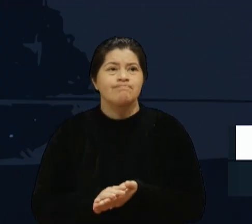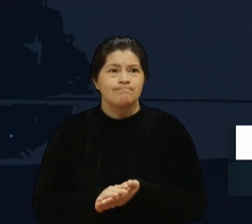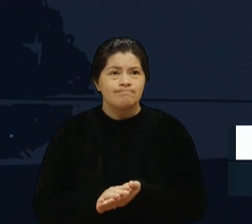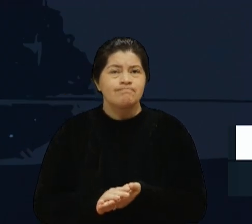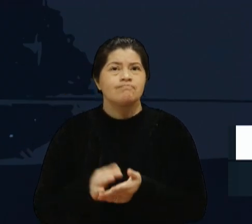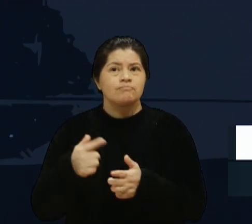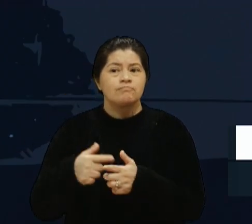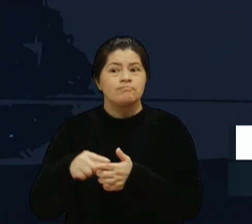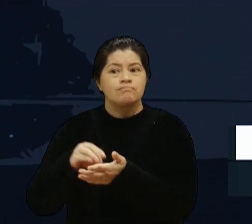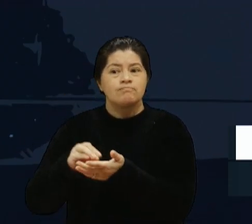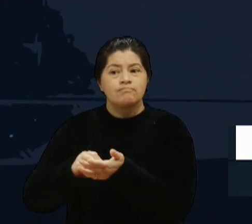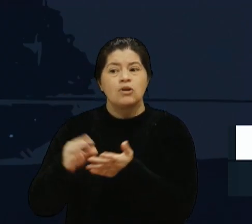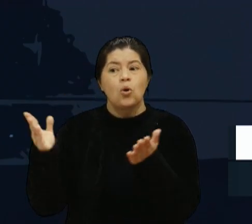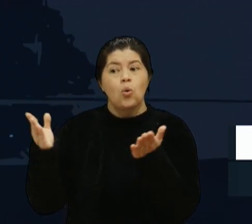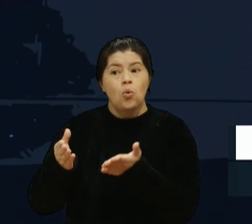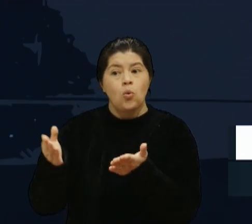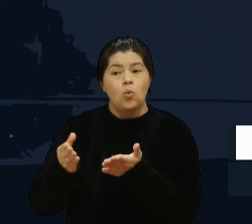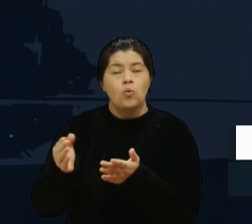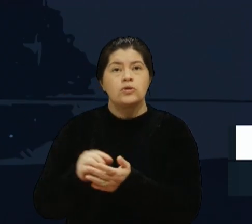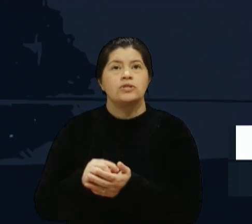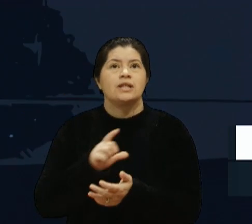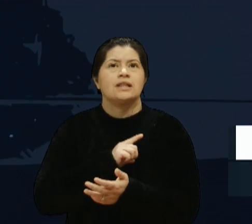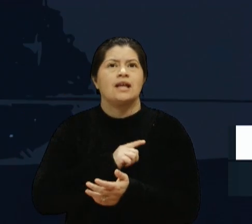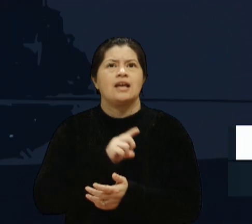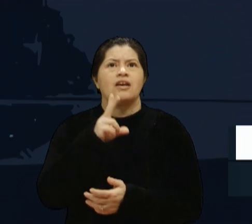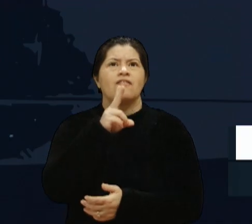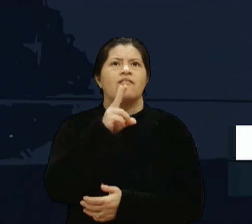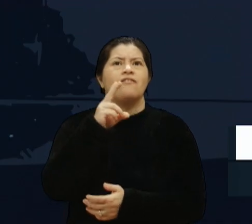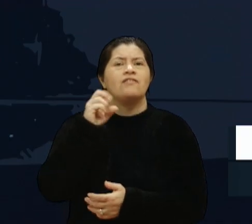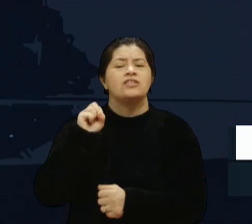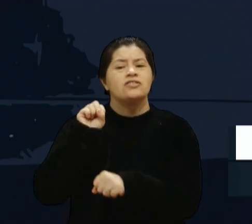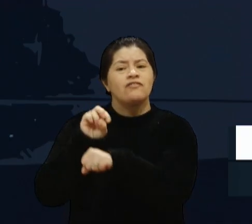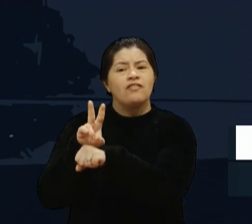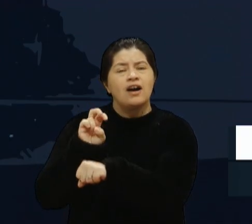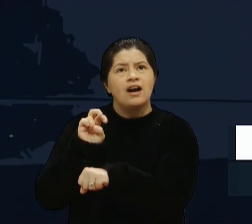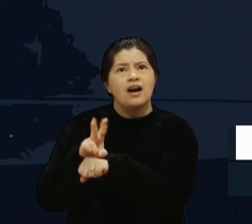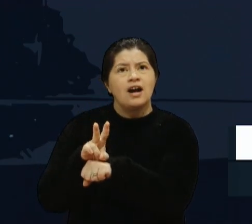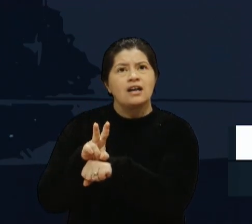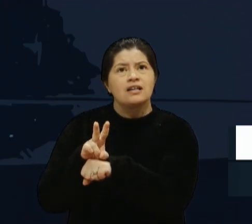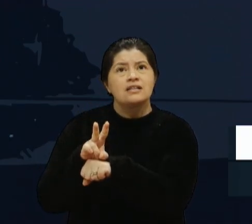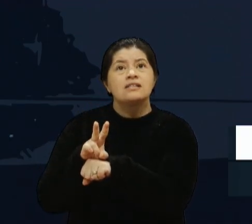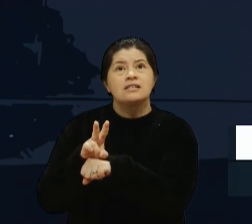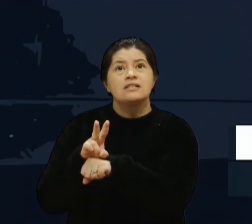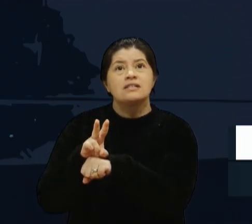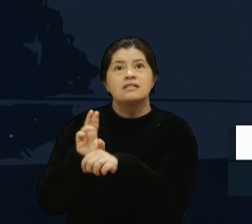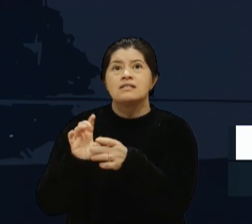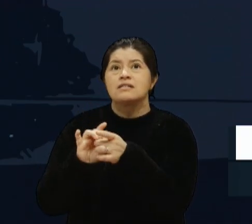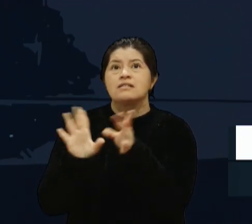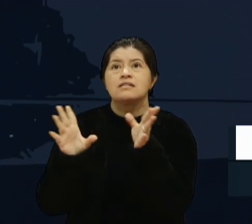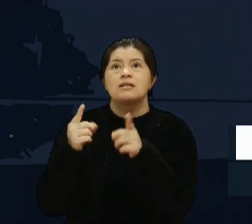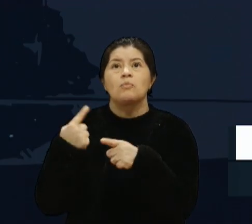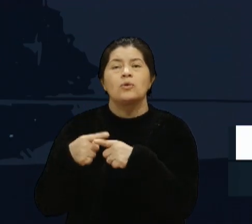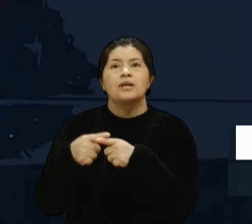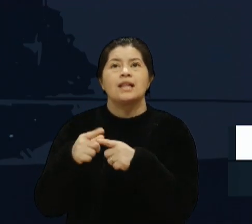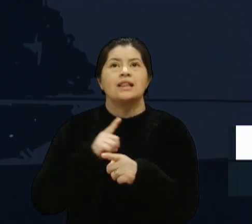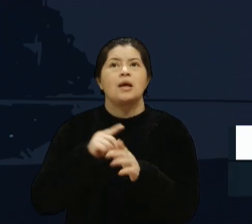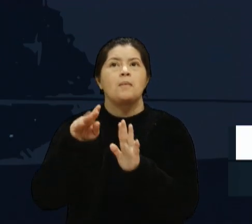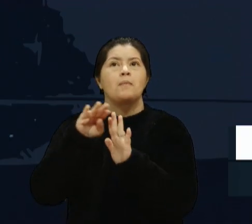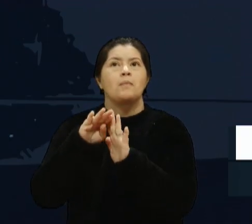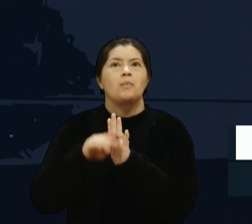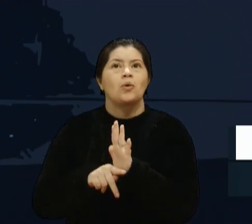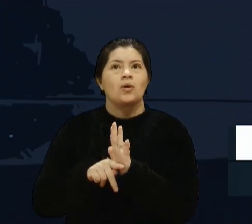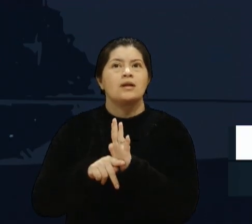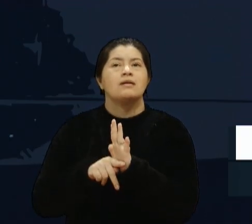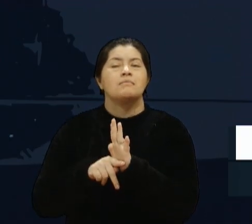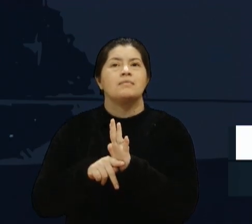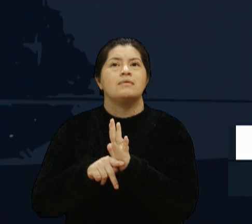correto? Hoje nós temos em torno de 20 vagas sobrando por causa desse programa Promover,